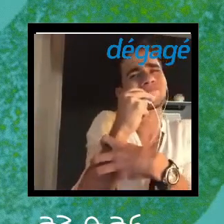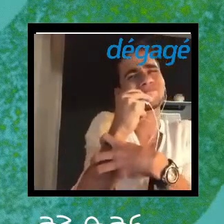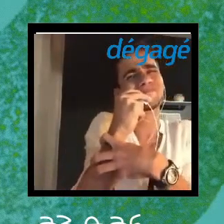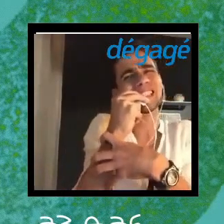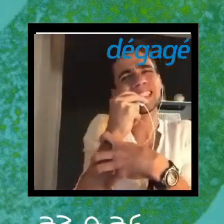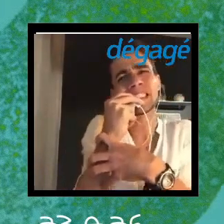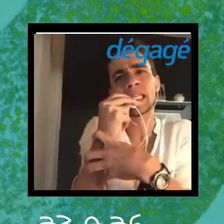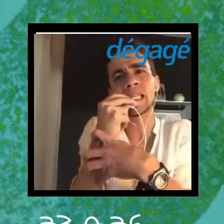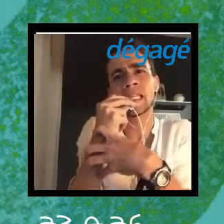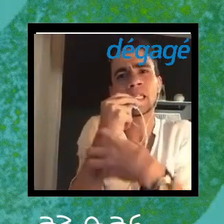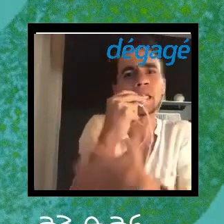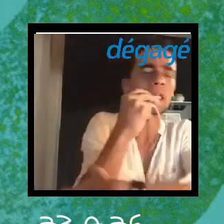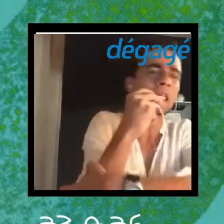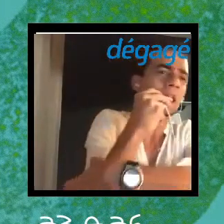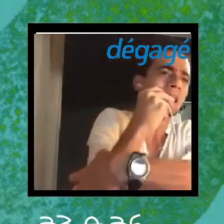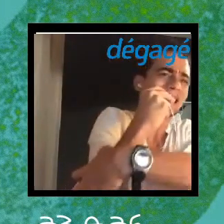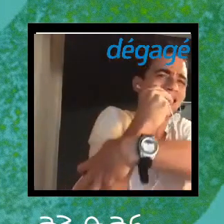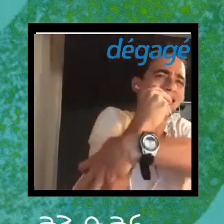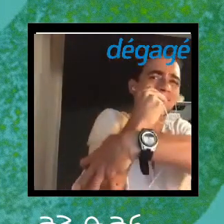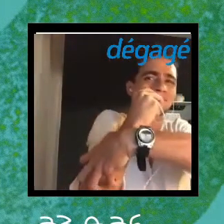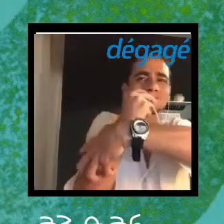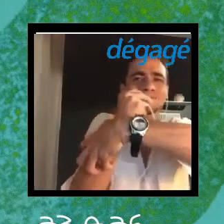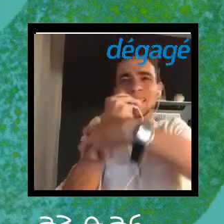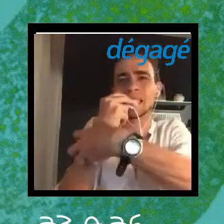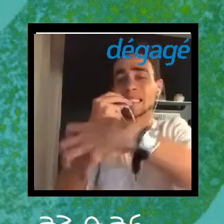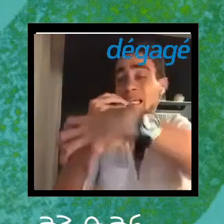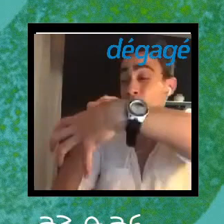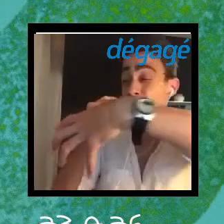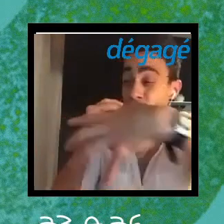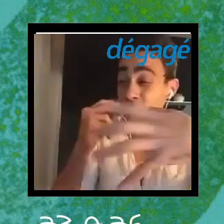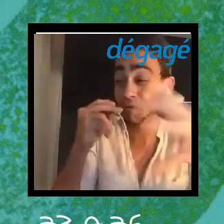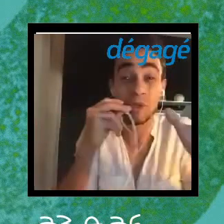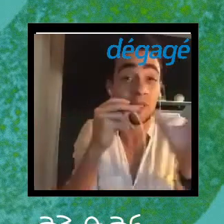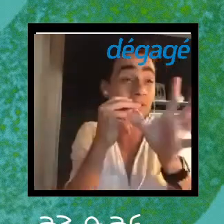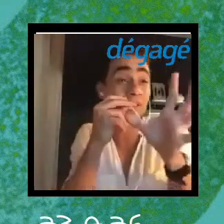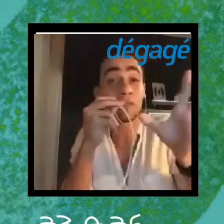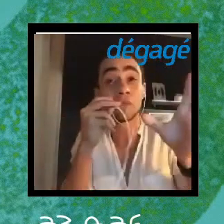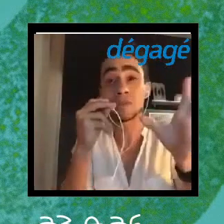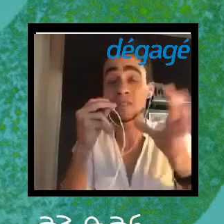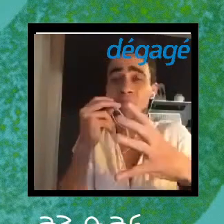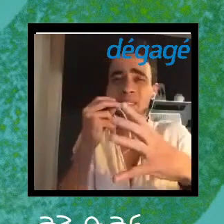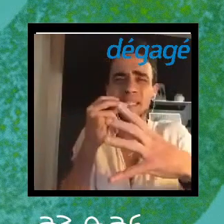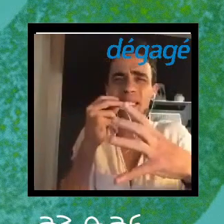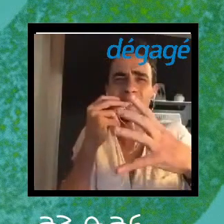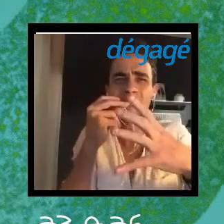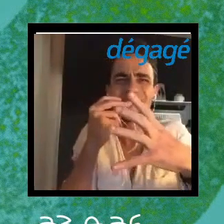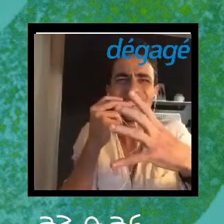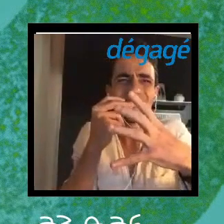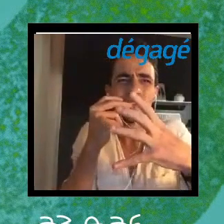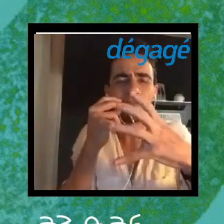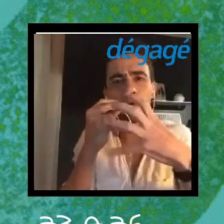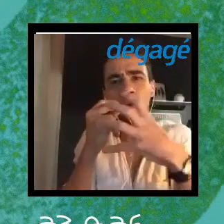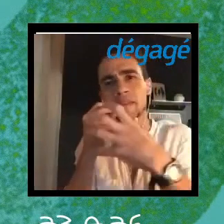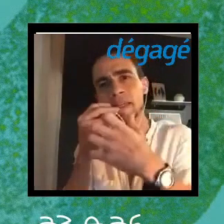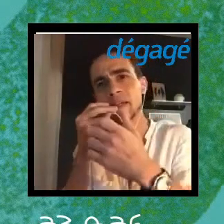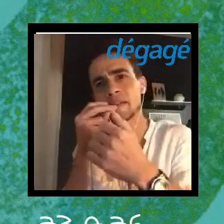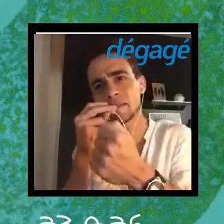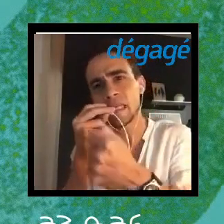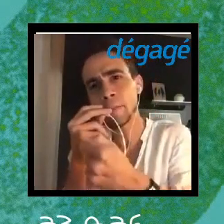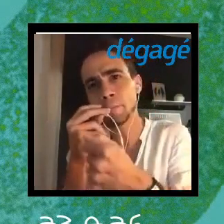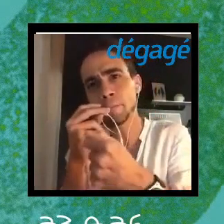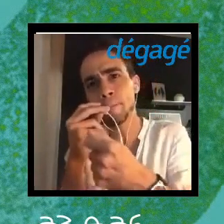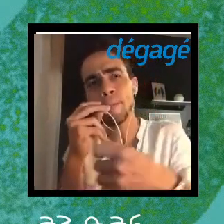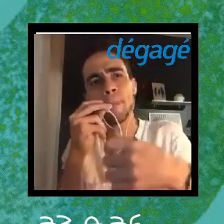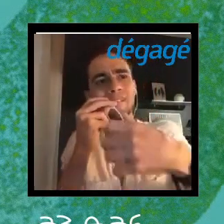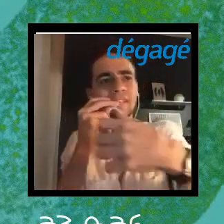eu deixei ele me rasgar. A professora ficou olhando os alunos e tal, mas aí ele foi até